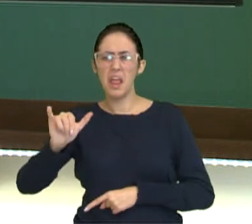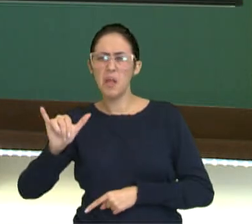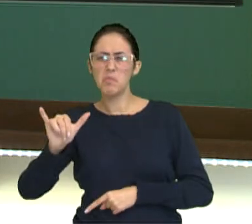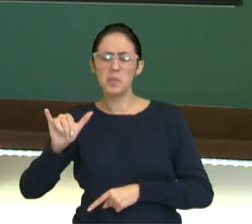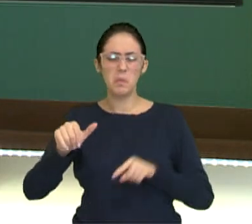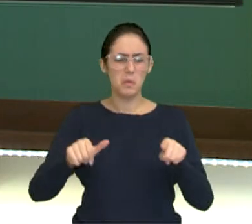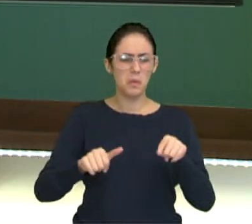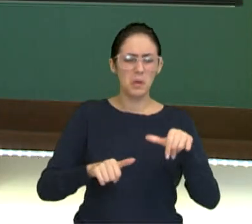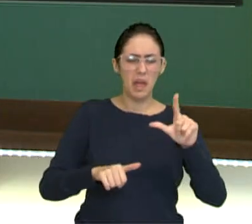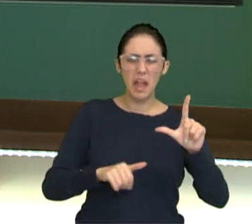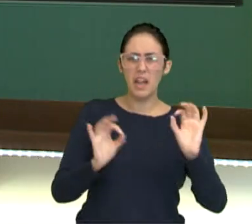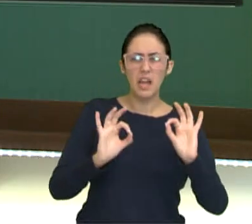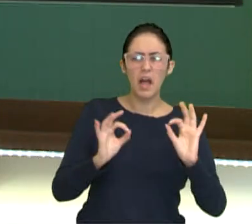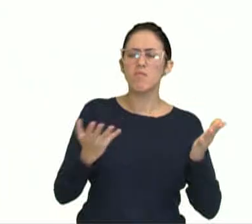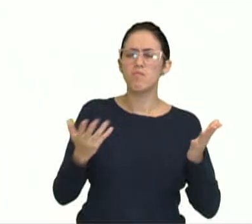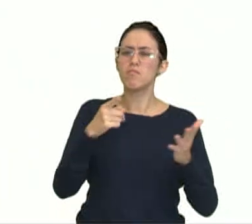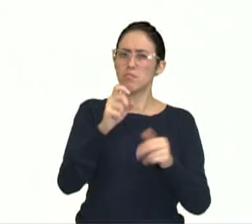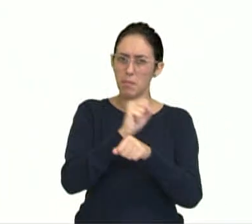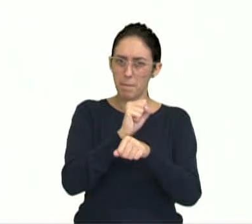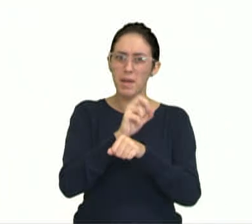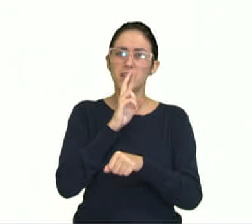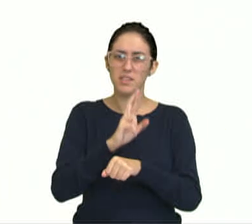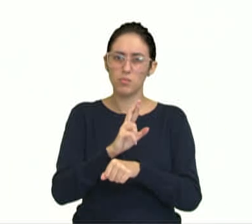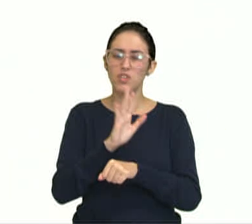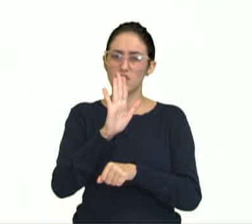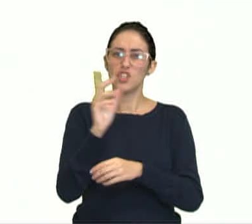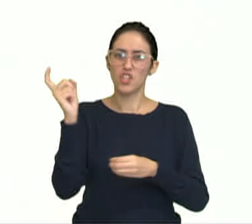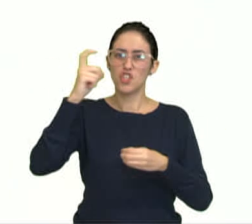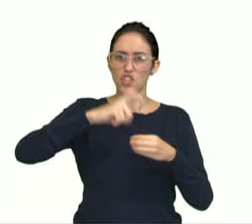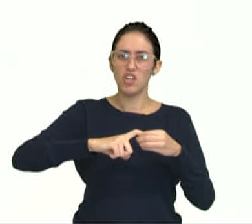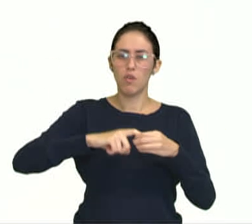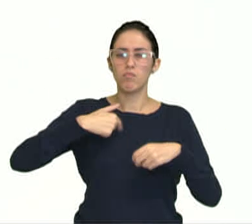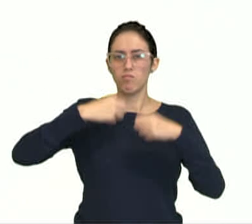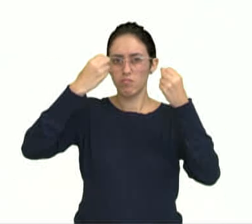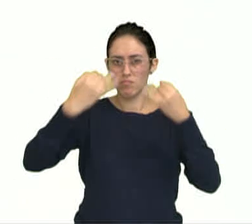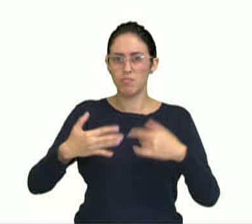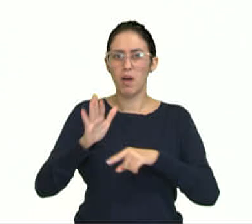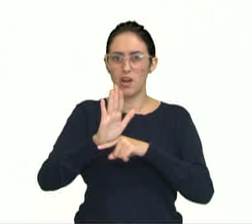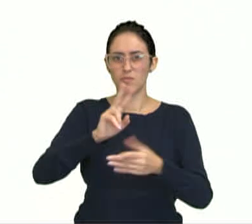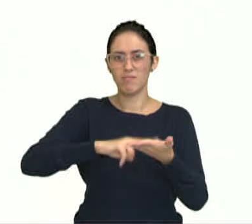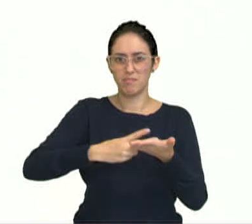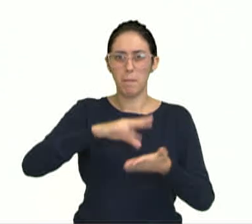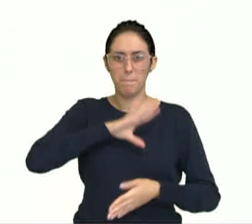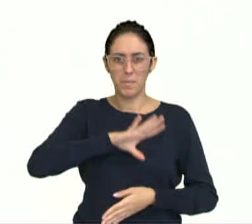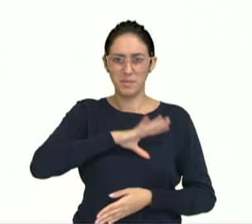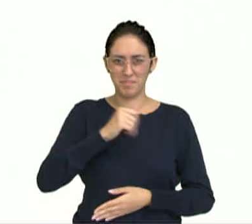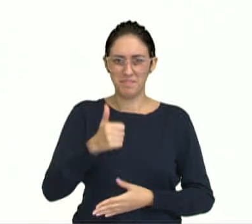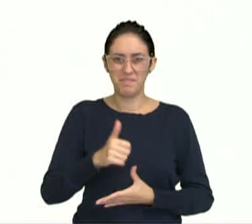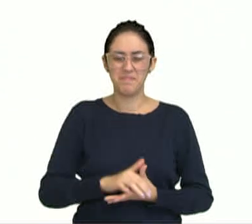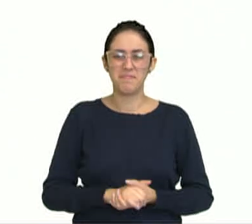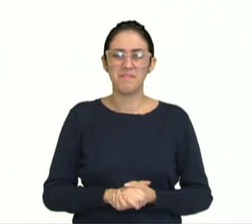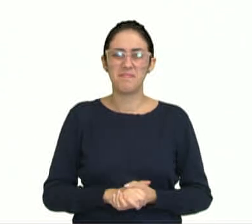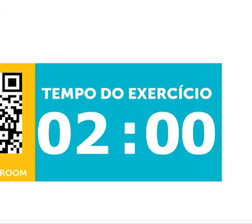Vai pensando aí e eu já volto para a gente poder conversar e, inclusive, ajudar na tradução dessa segunda parte. Bora lá!